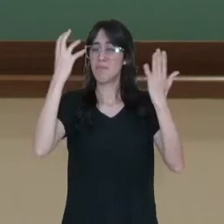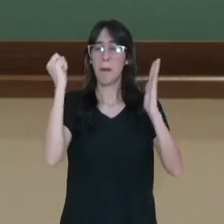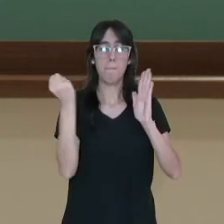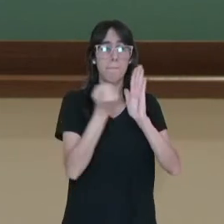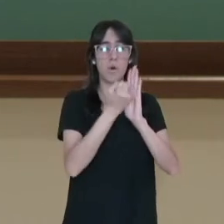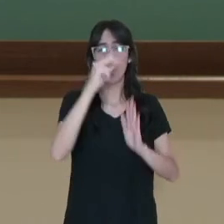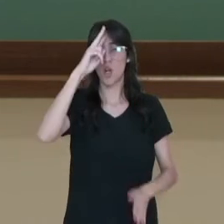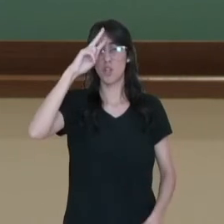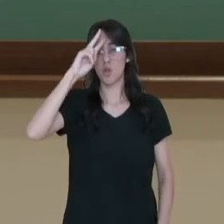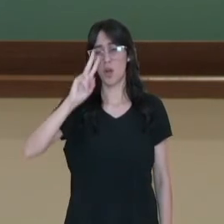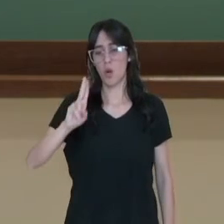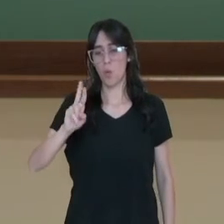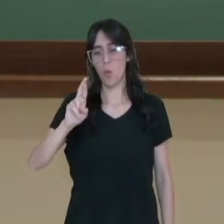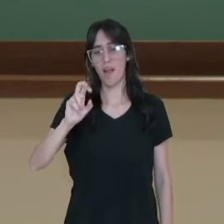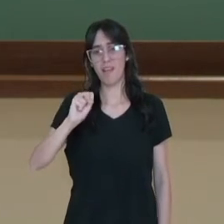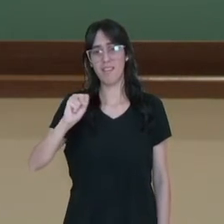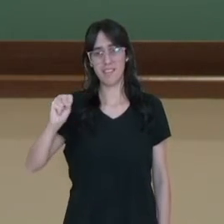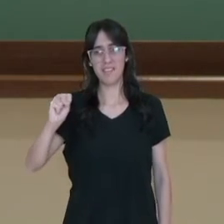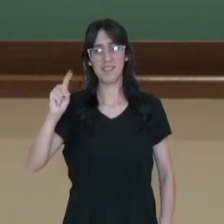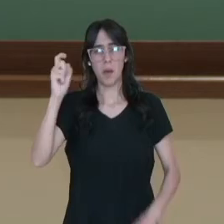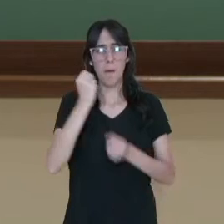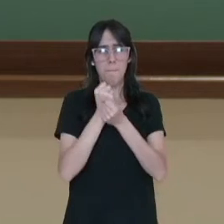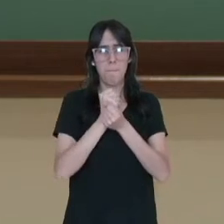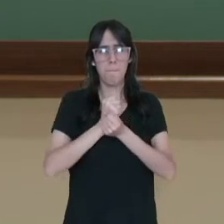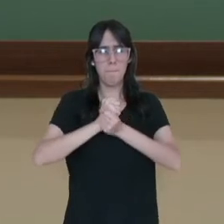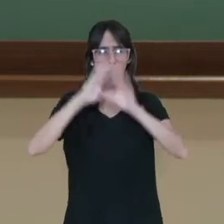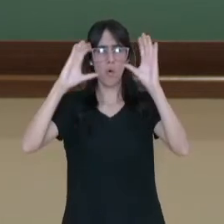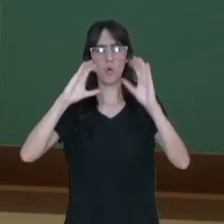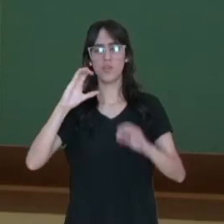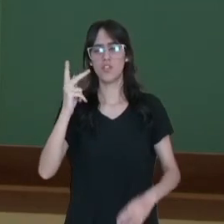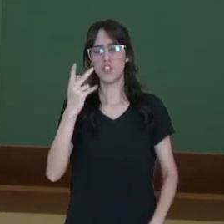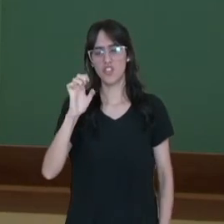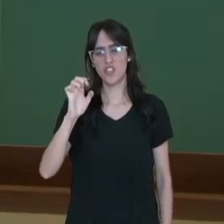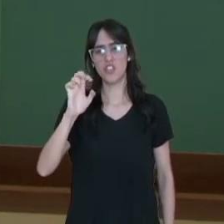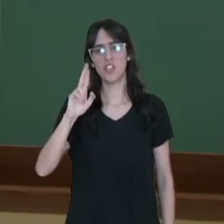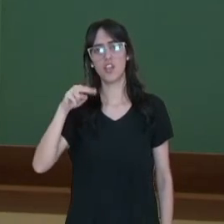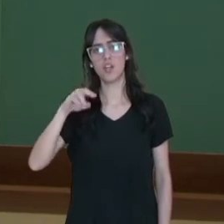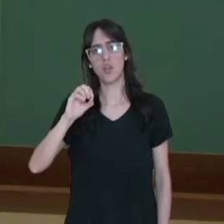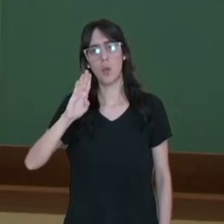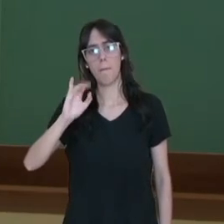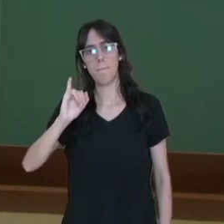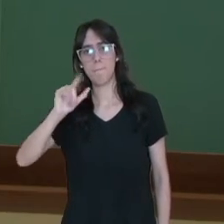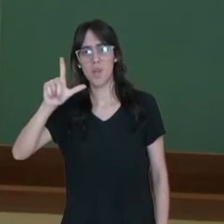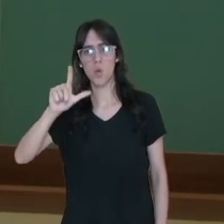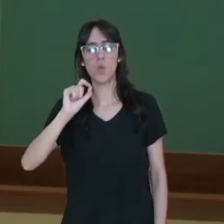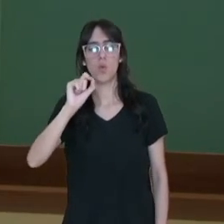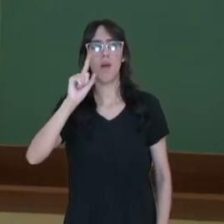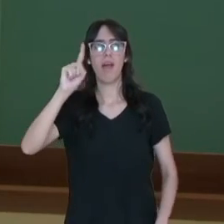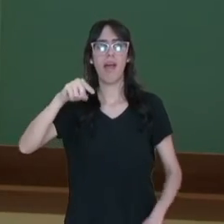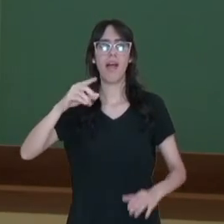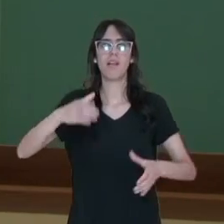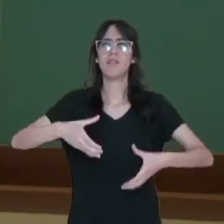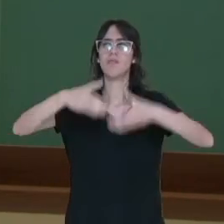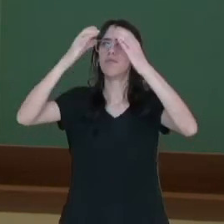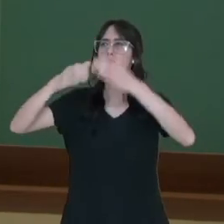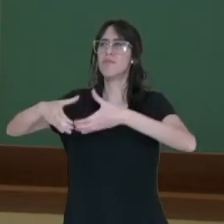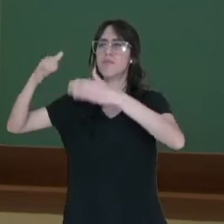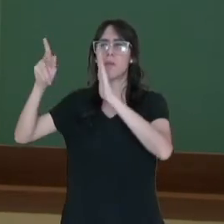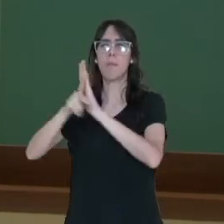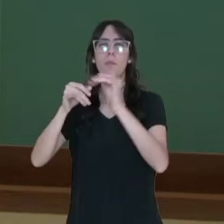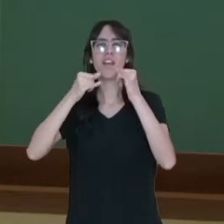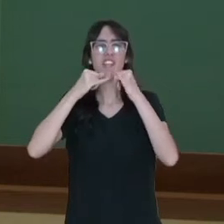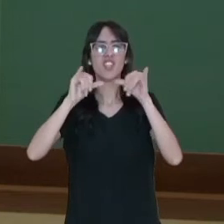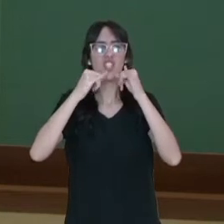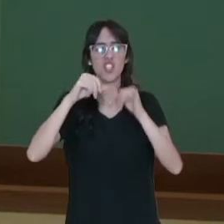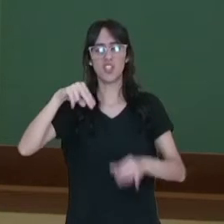União Soviética. O acidente nuclear em Chernobyl. Chernobyl era uma usina de energia nuclear